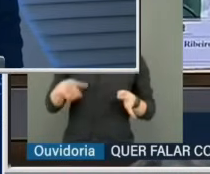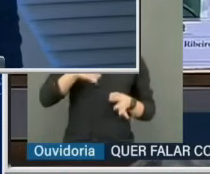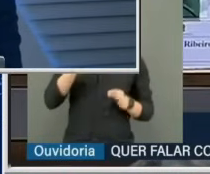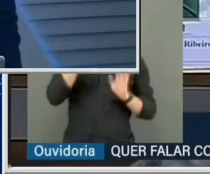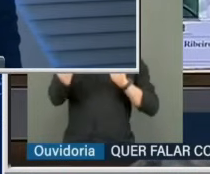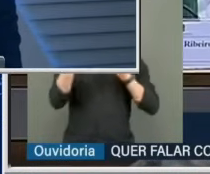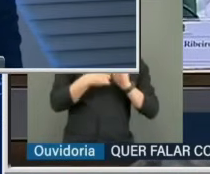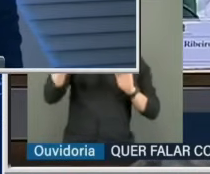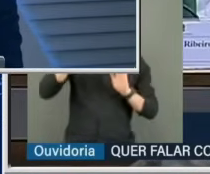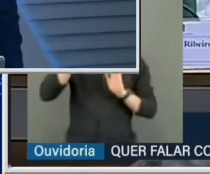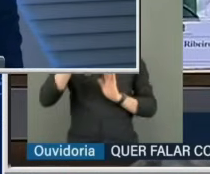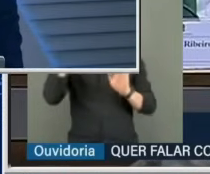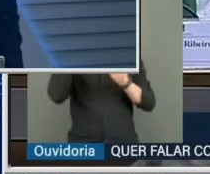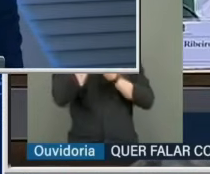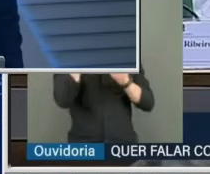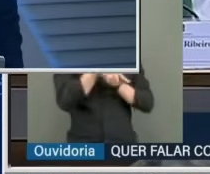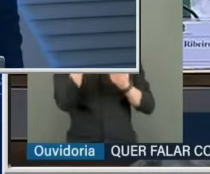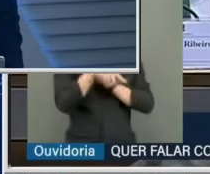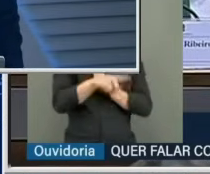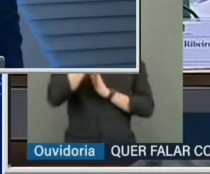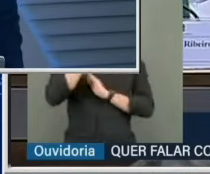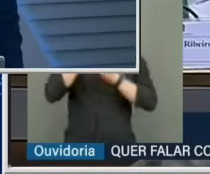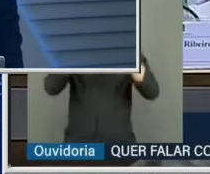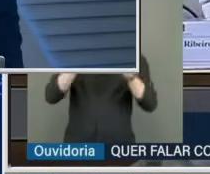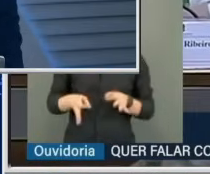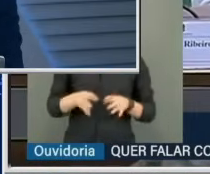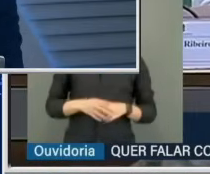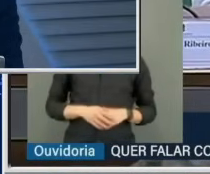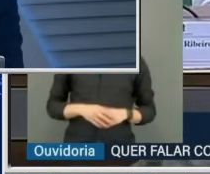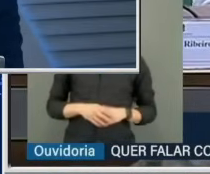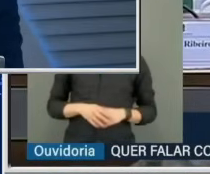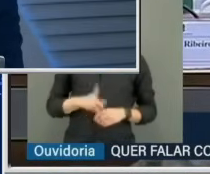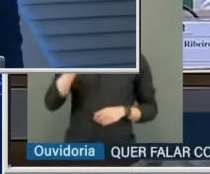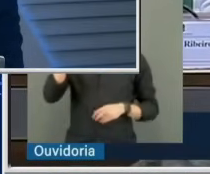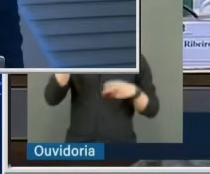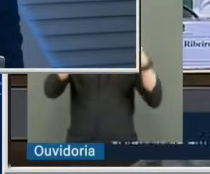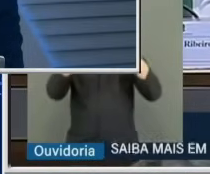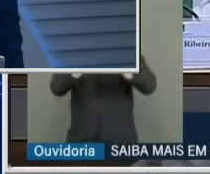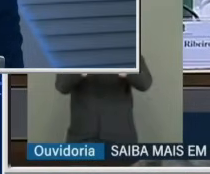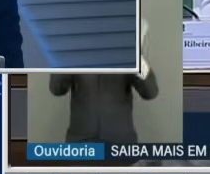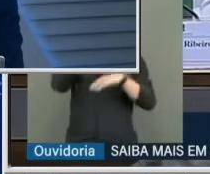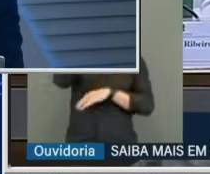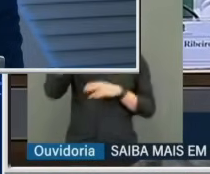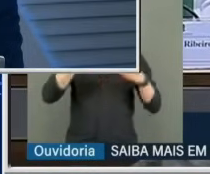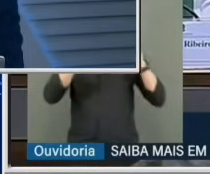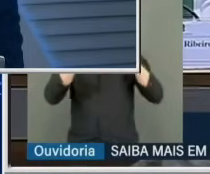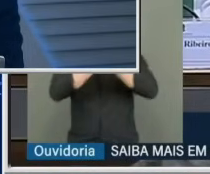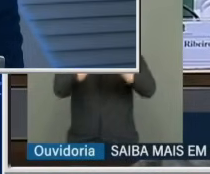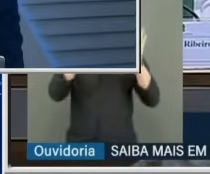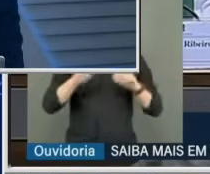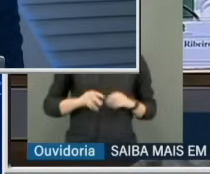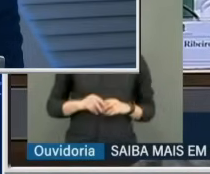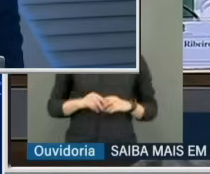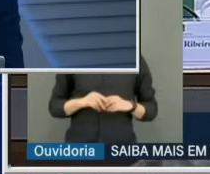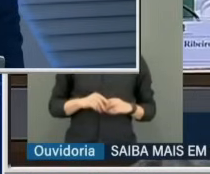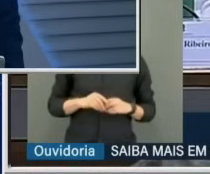esse debate que envolve uma diferença de tratamento em relação aos parlamentares. Dantas, traz para a gente suas impressões